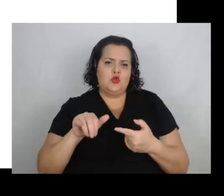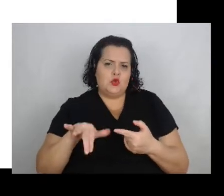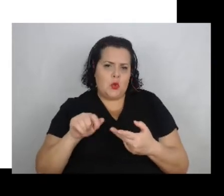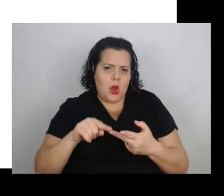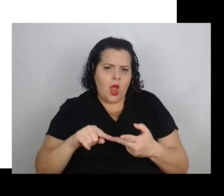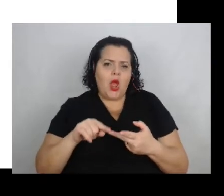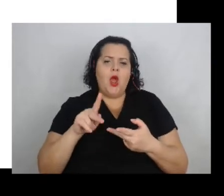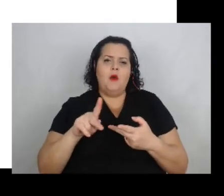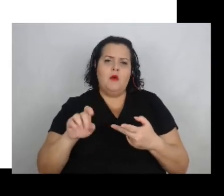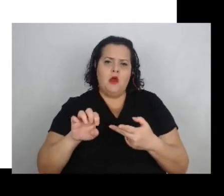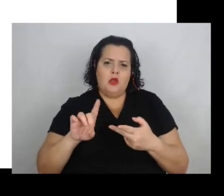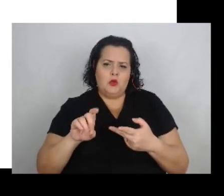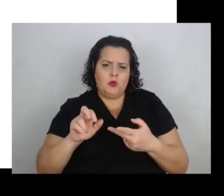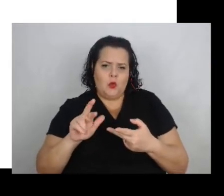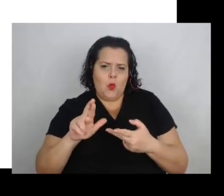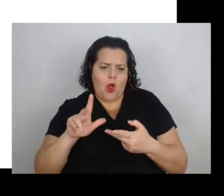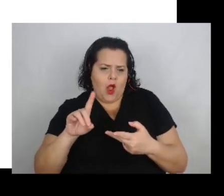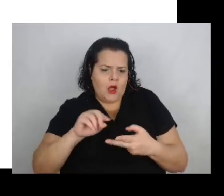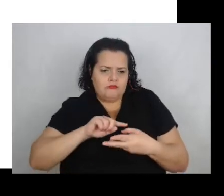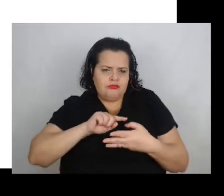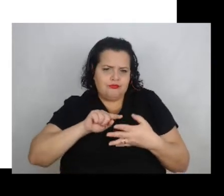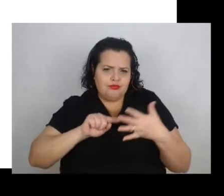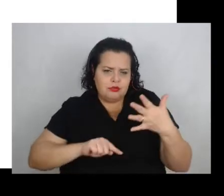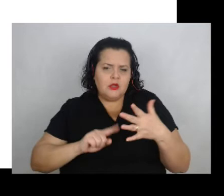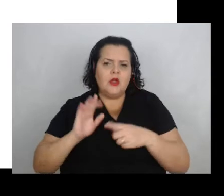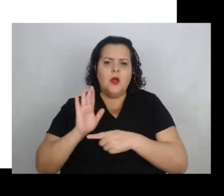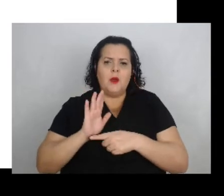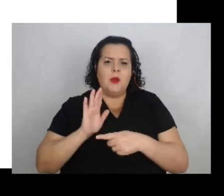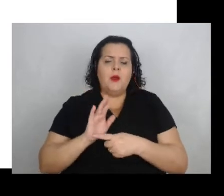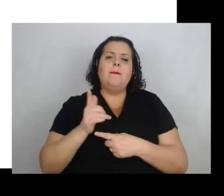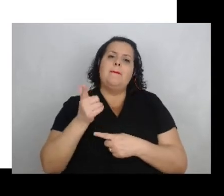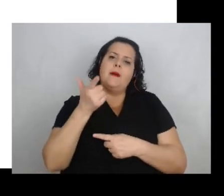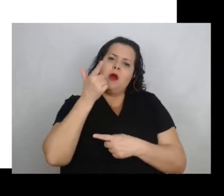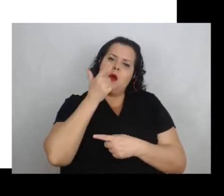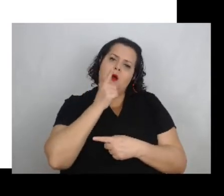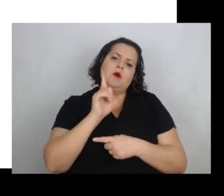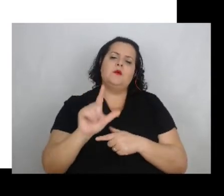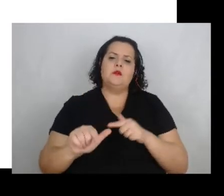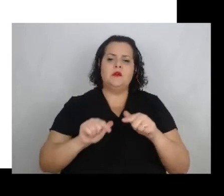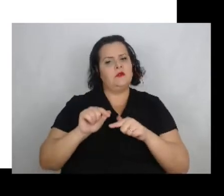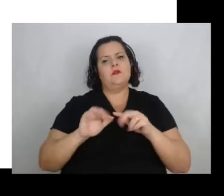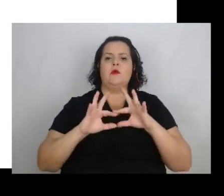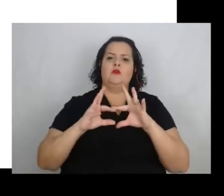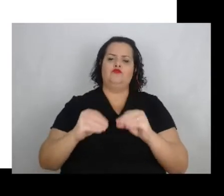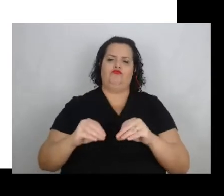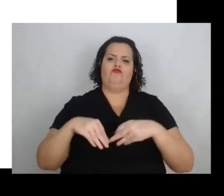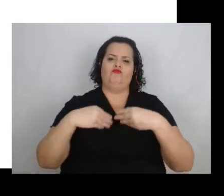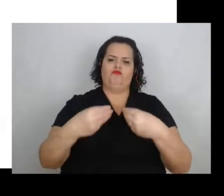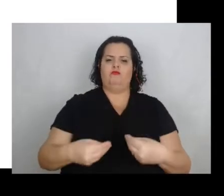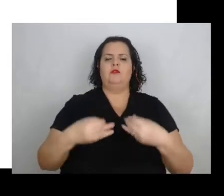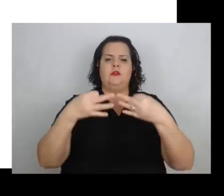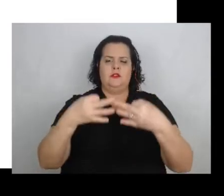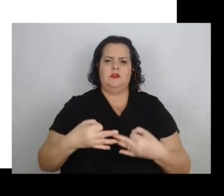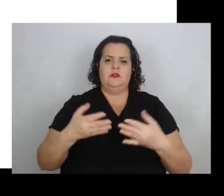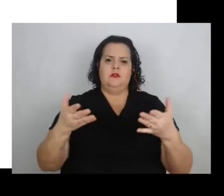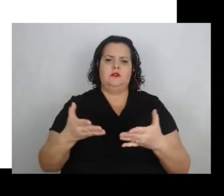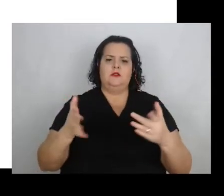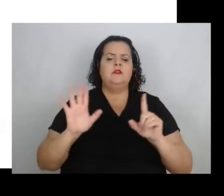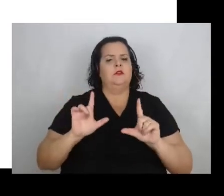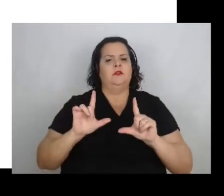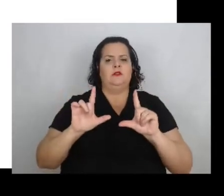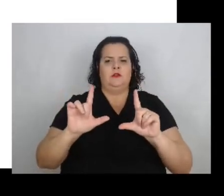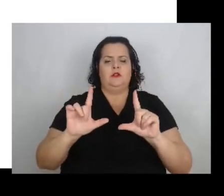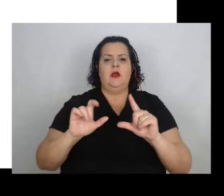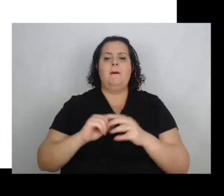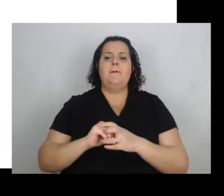possibilitado, inclusive, que nós possamos cumprir o nosso papel institucional. Então, na minha apresentação, eu pretendo trazer um